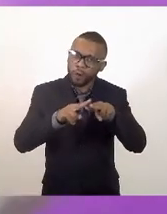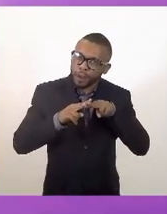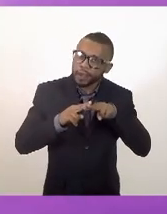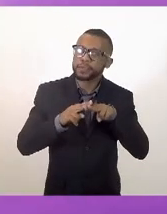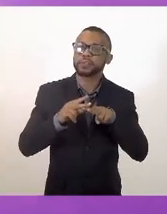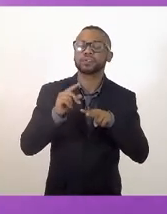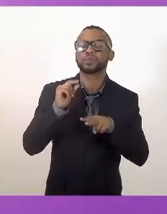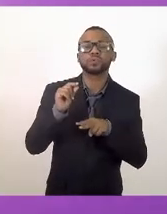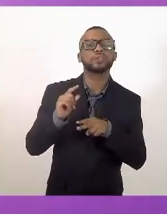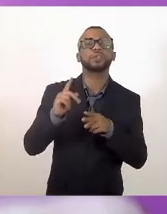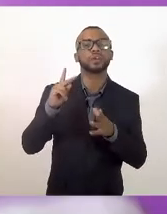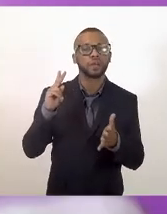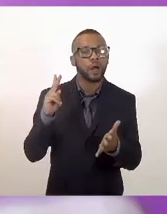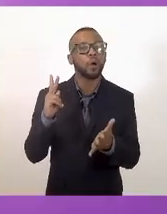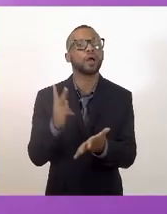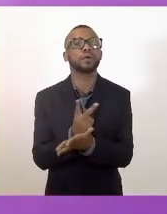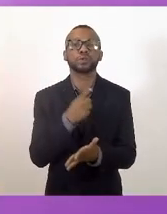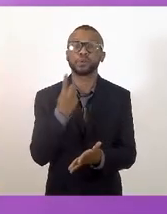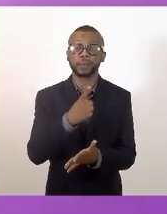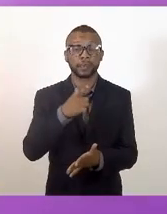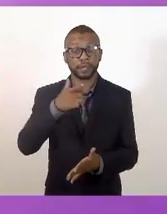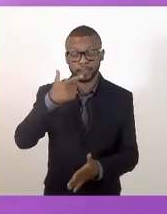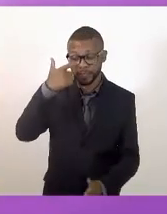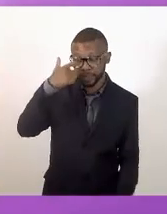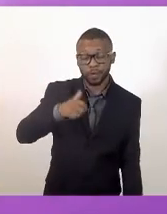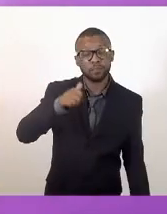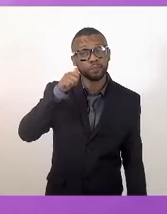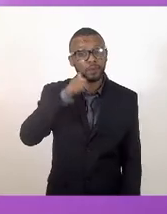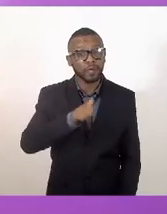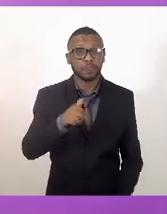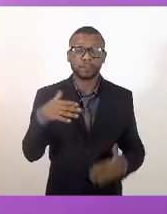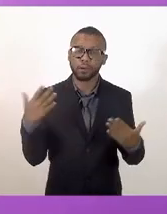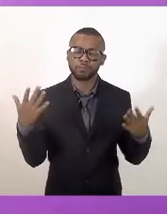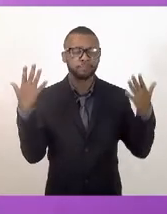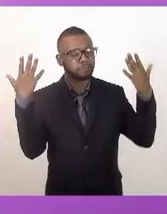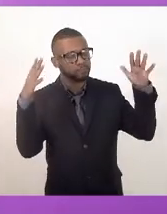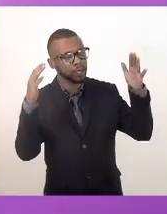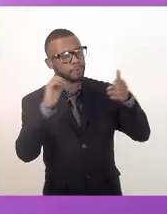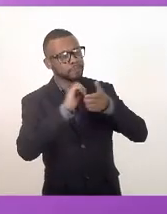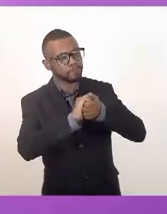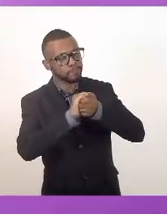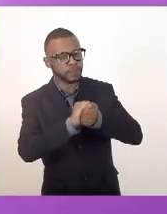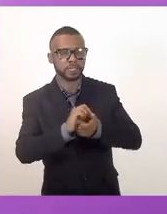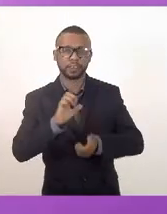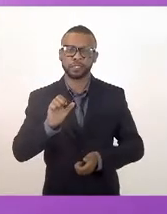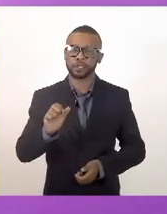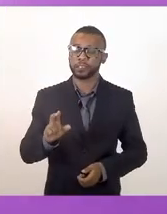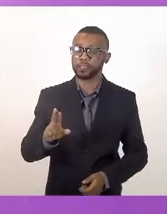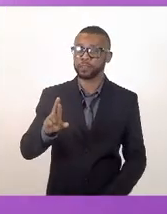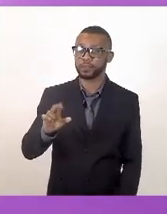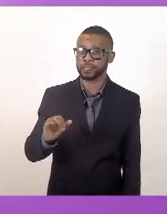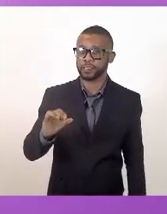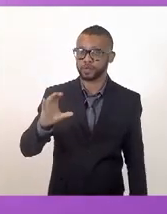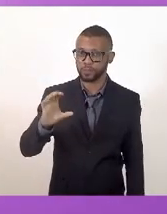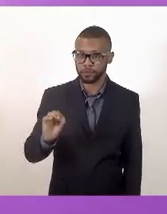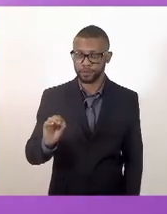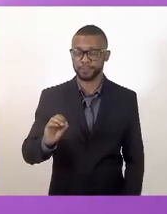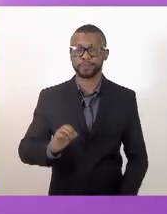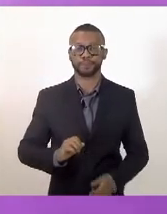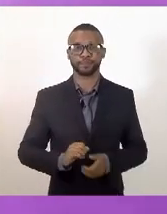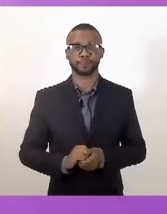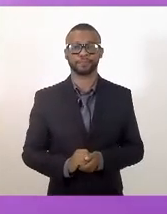fato, né, de sermos mulheres. Então, parabéns, Eurico. Queria aproveitar o finalzinho da minha